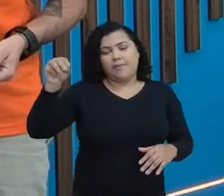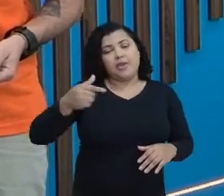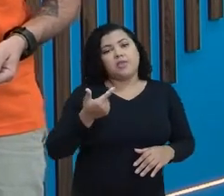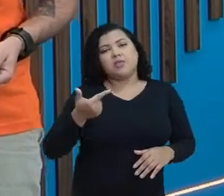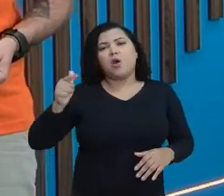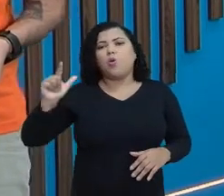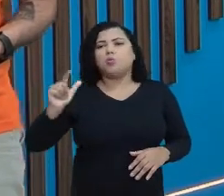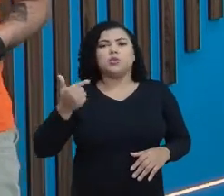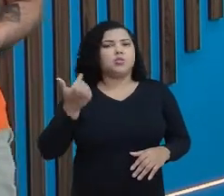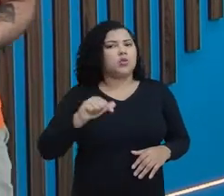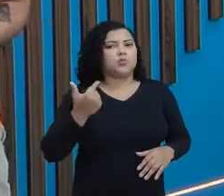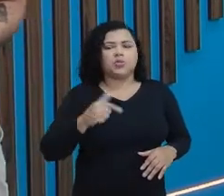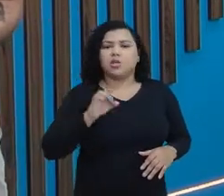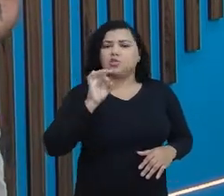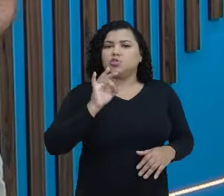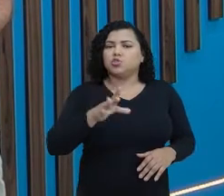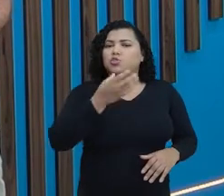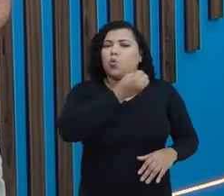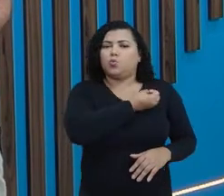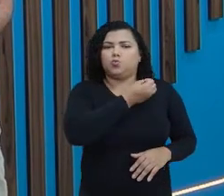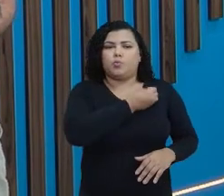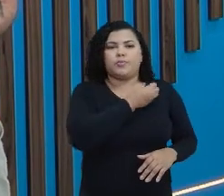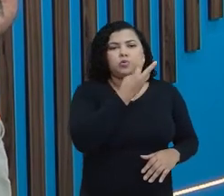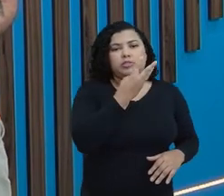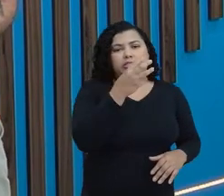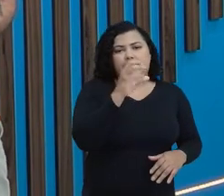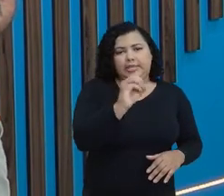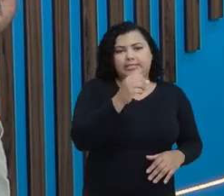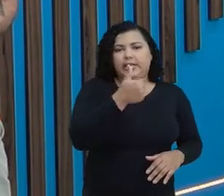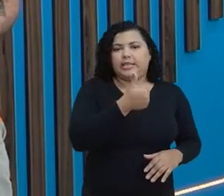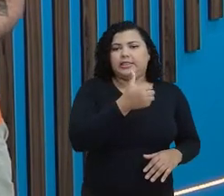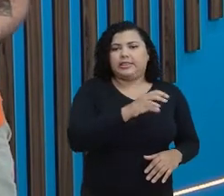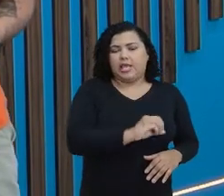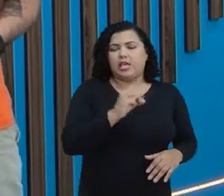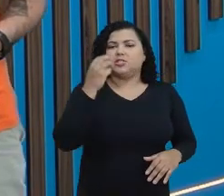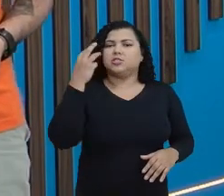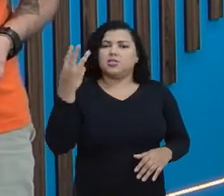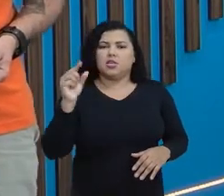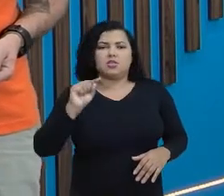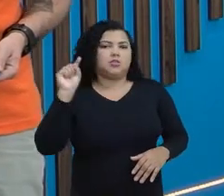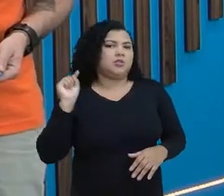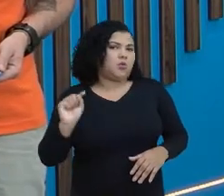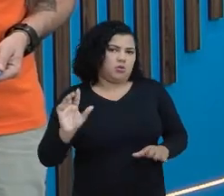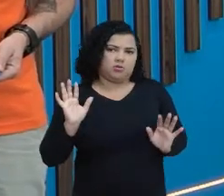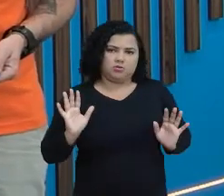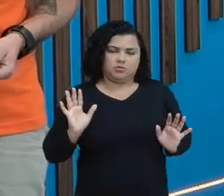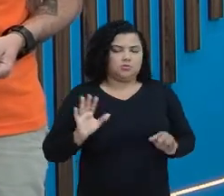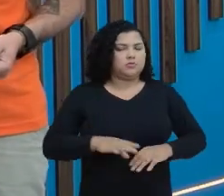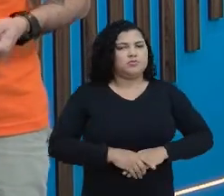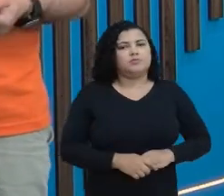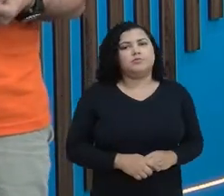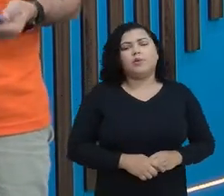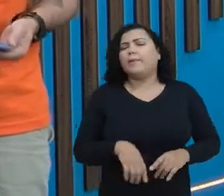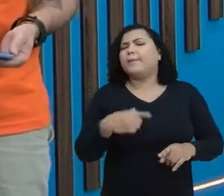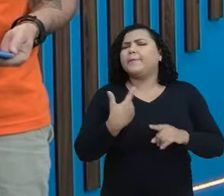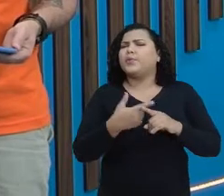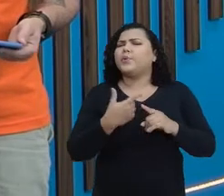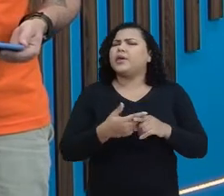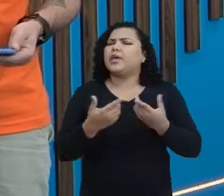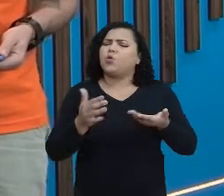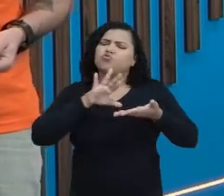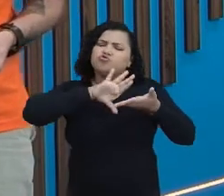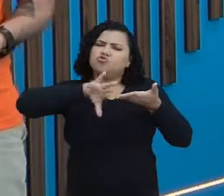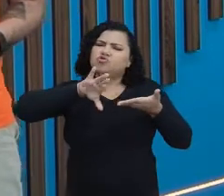na tela seguinte eu só coloquei os valores 10, 30, 3 e o valor que eu quero descobrir. Por que eu faço